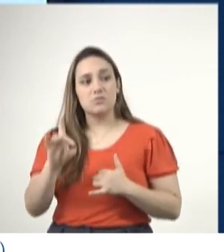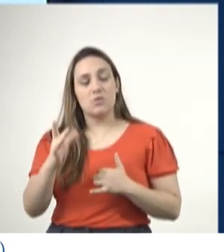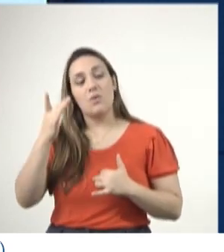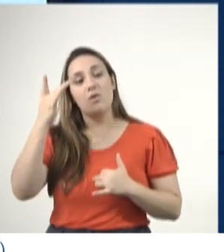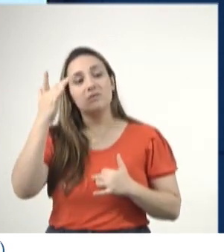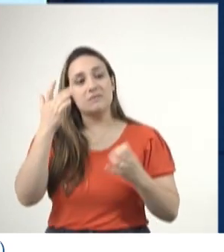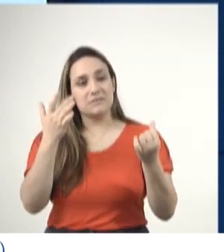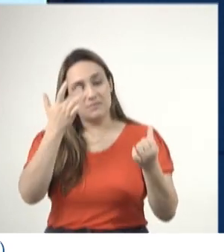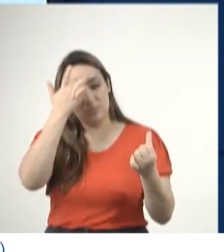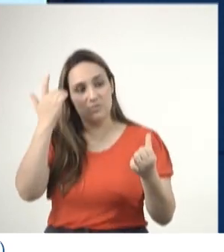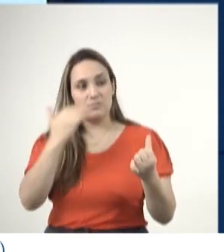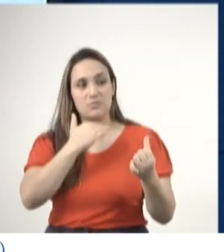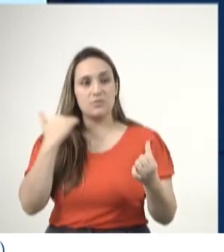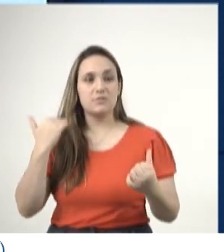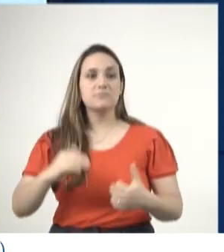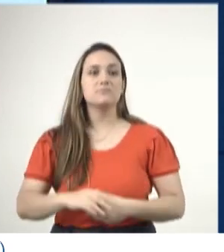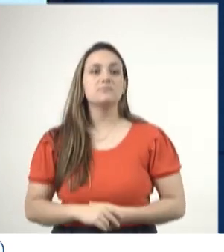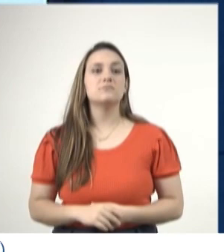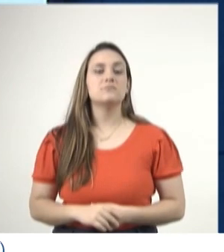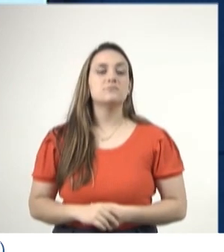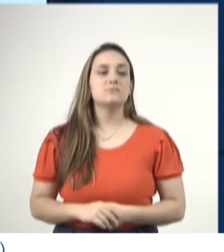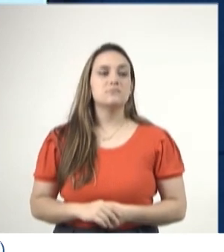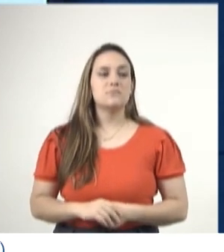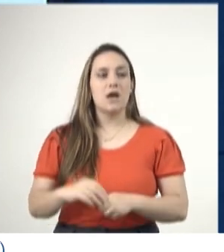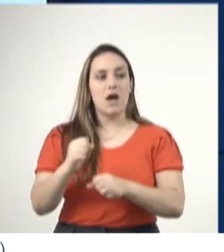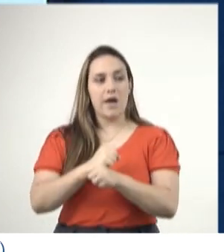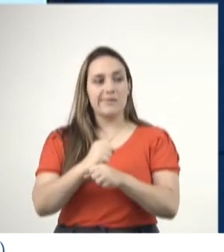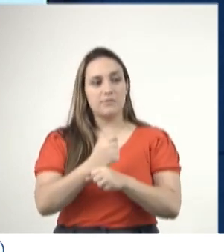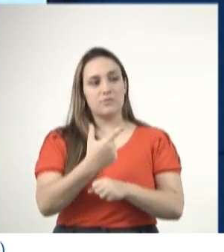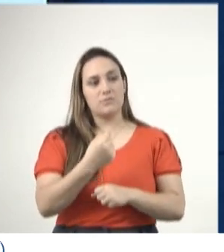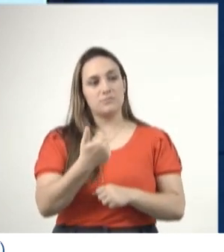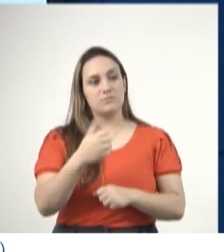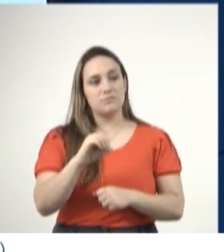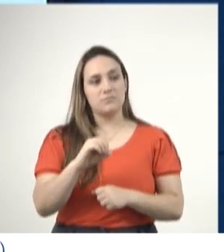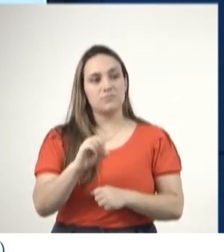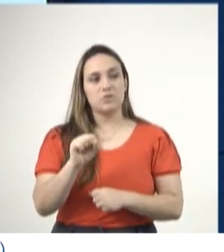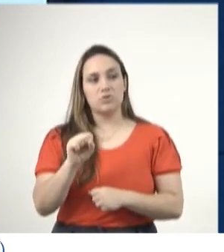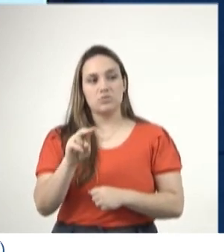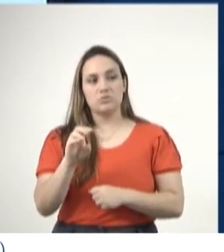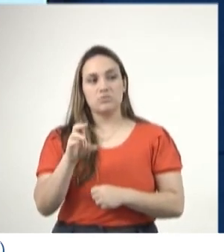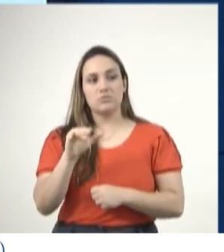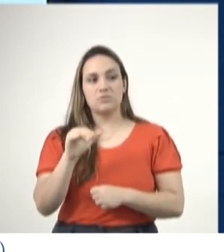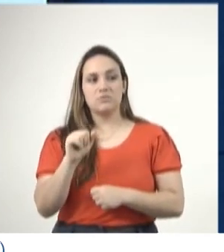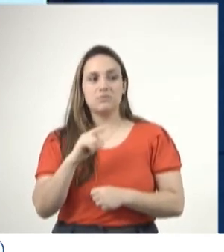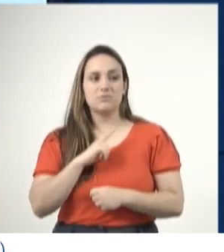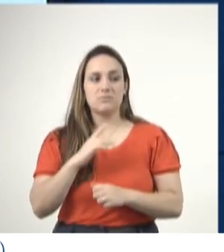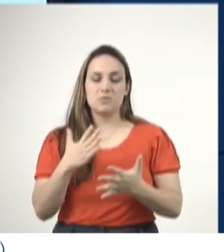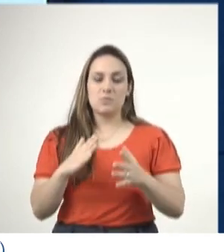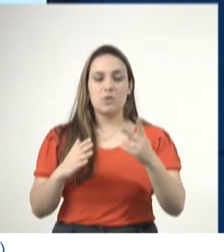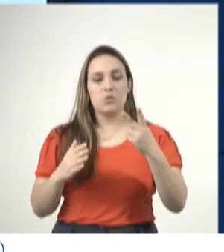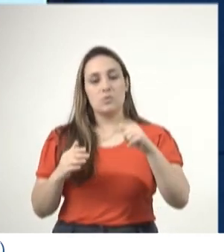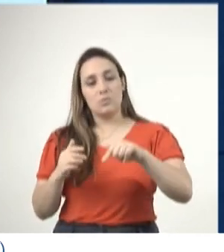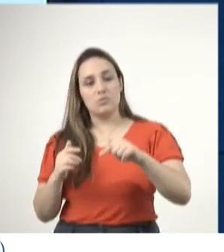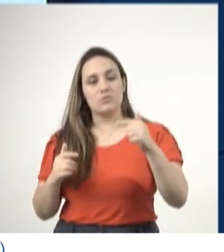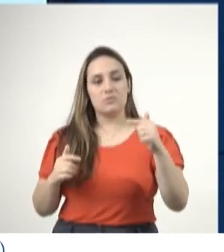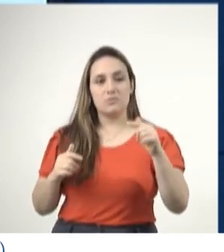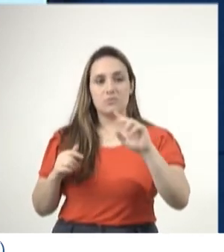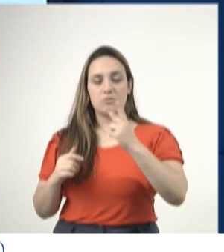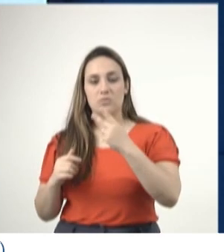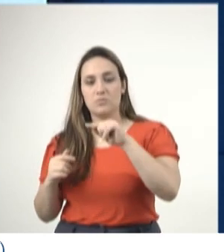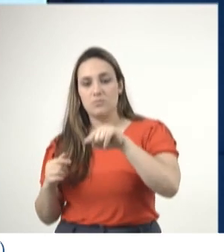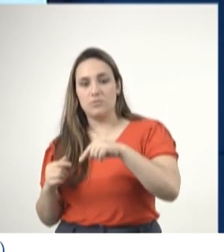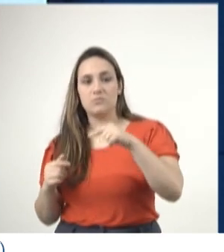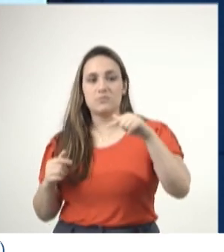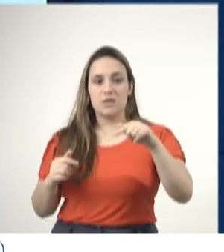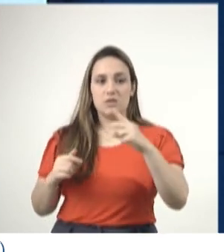na verdade, é um pouco menos. A Suécia, desde 2010, ela quase não altera, ela fica ali 2,7, 2,8, 2,7,